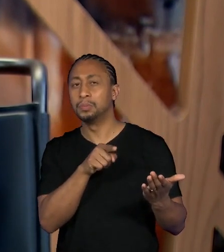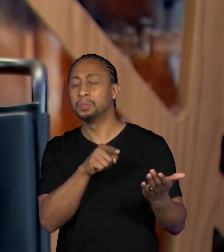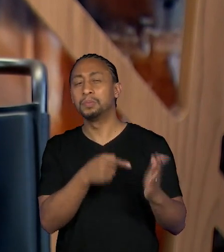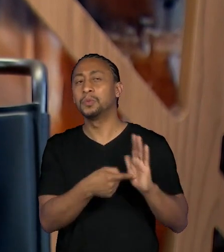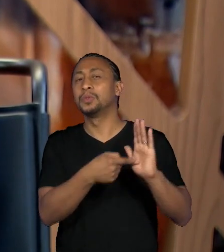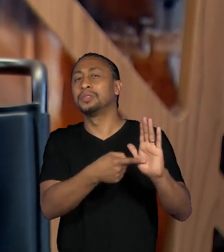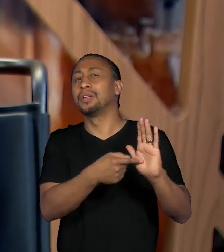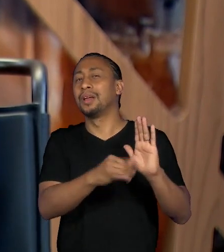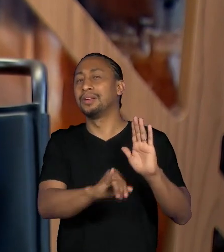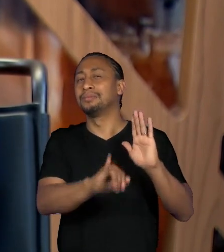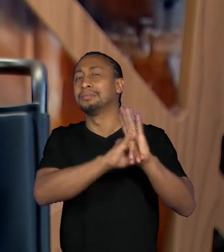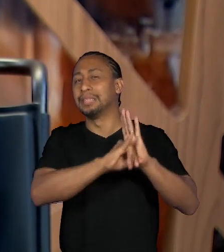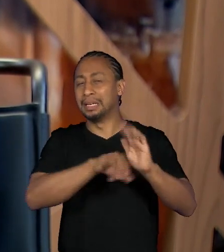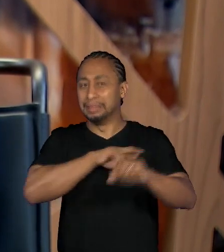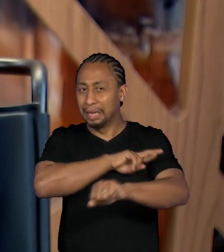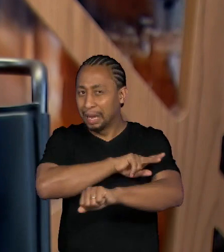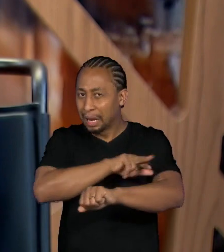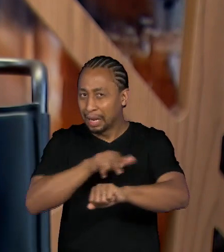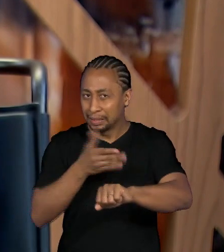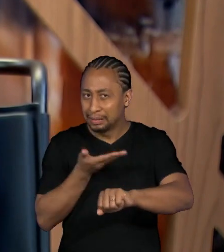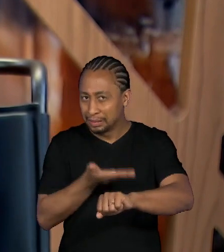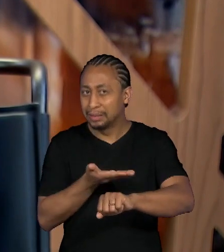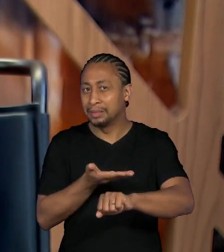identidade étnica de maneira muito